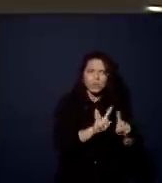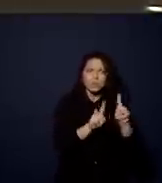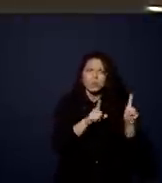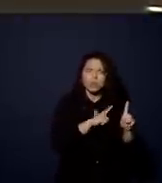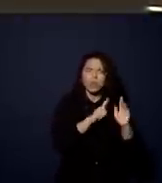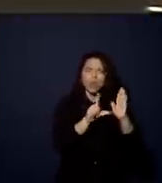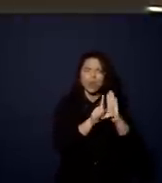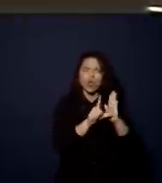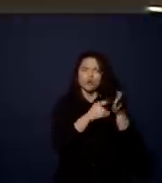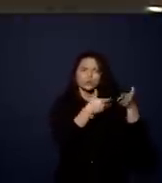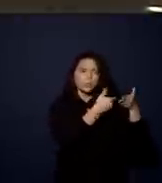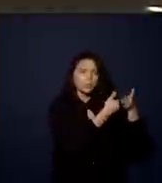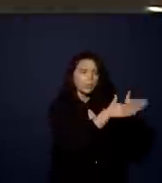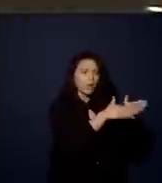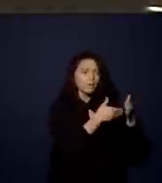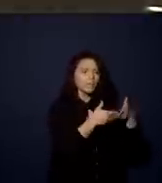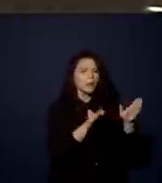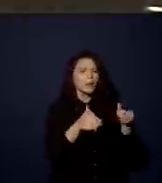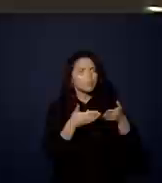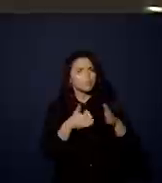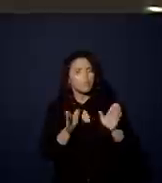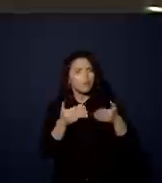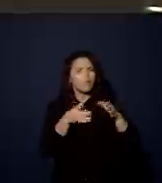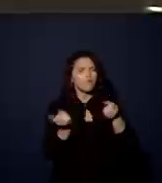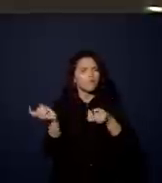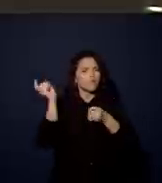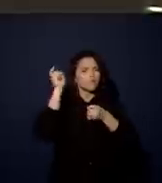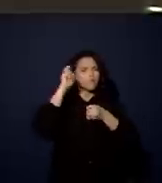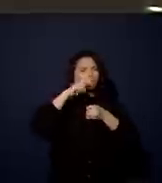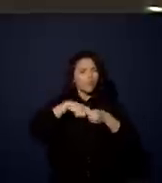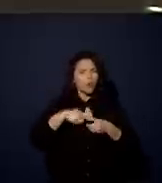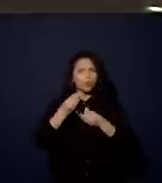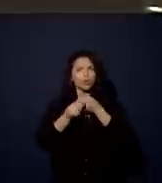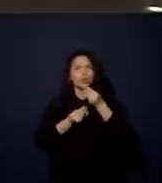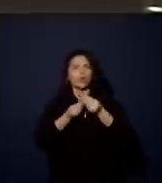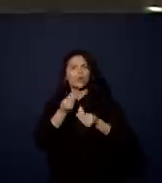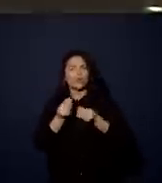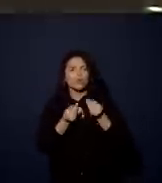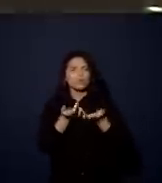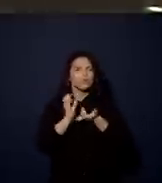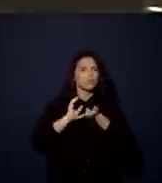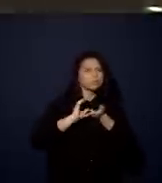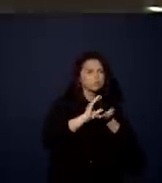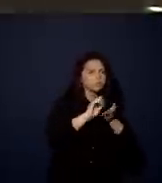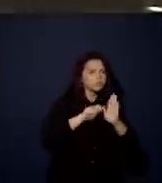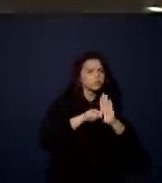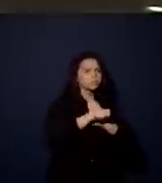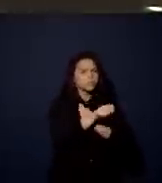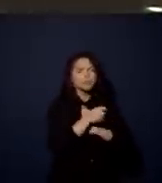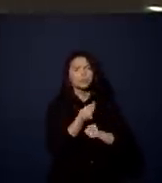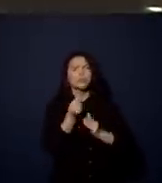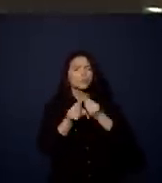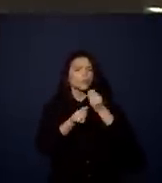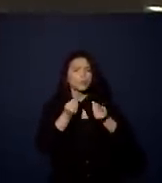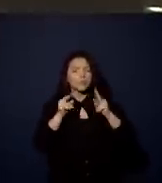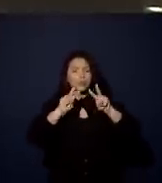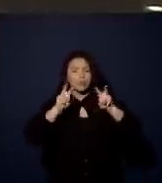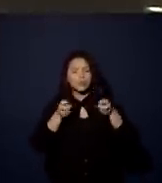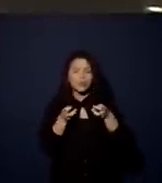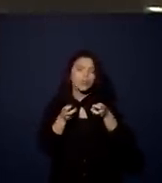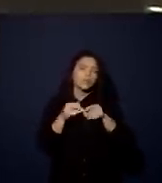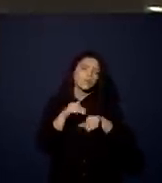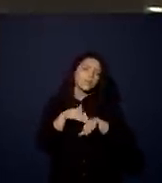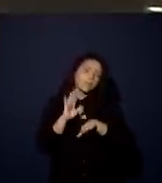né existe um desafio das empresas em rentabilizarem nas operações eu queria começar com esse tema né um pouco mais